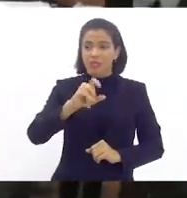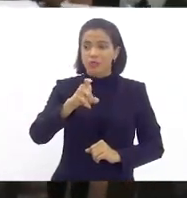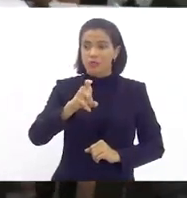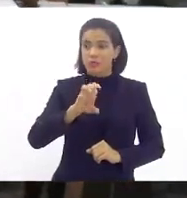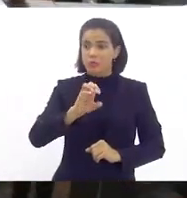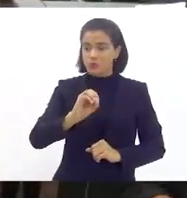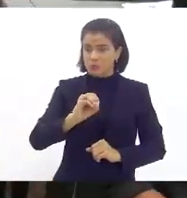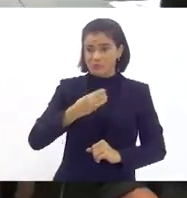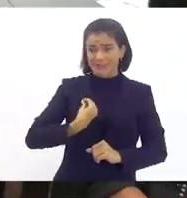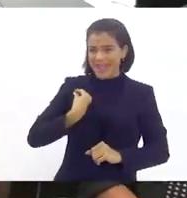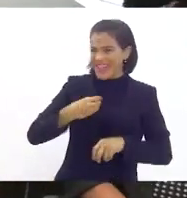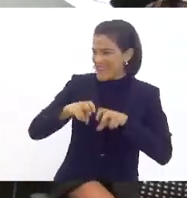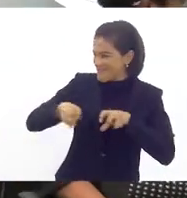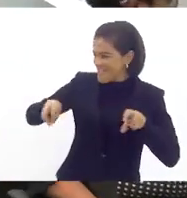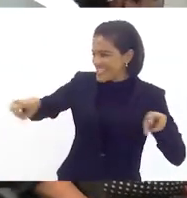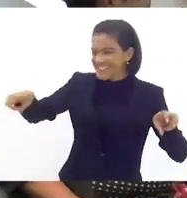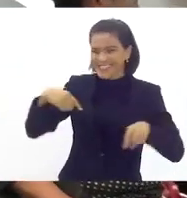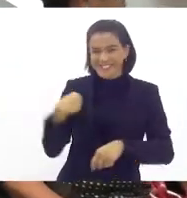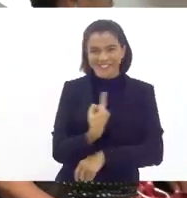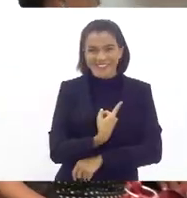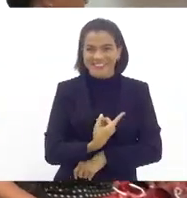também na mesa, que está conosco.